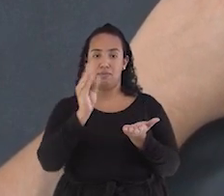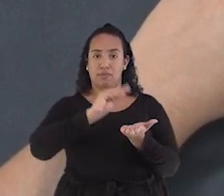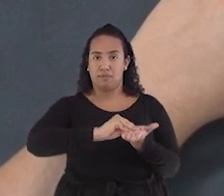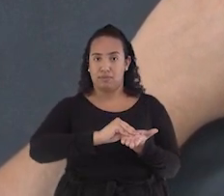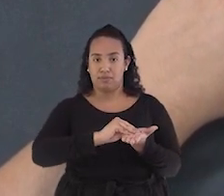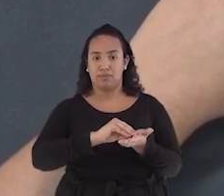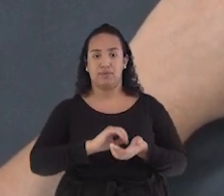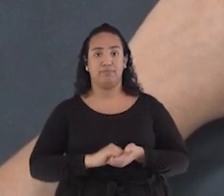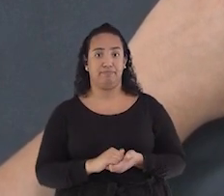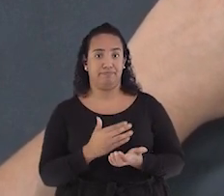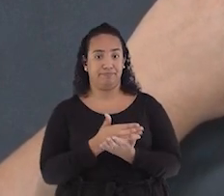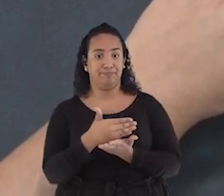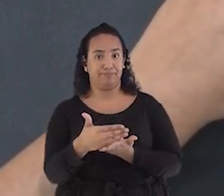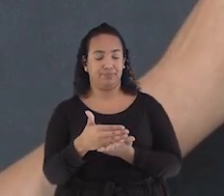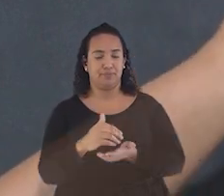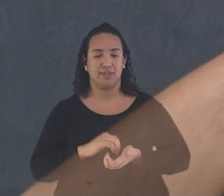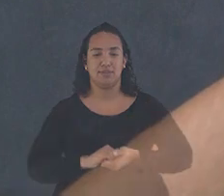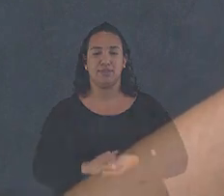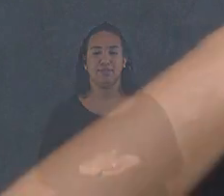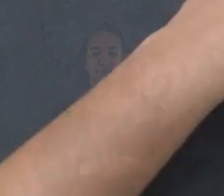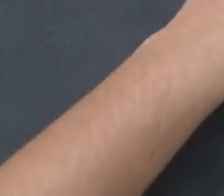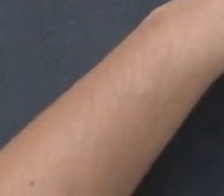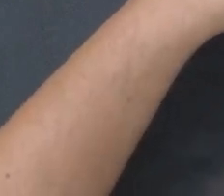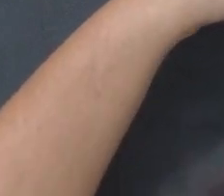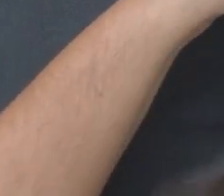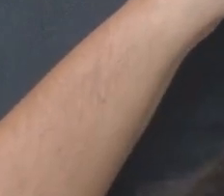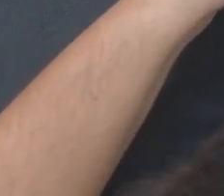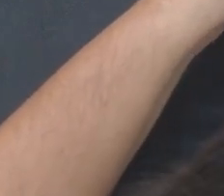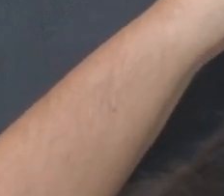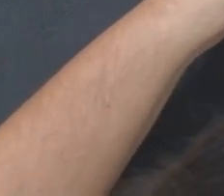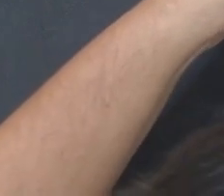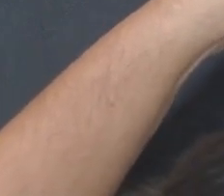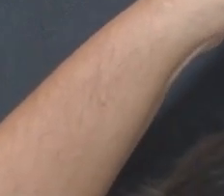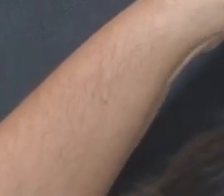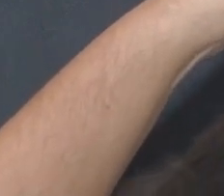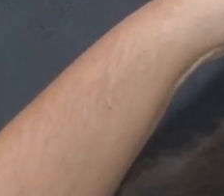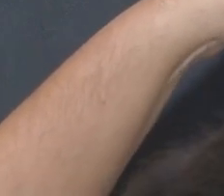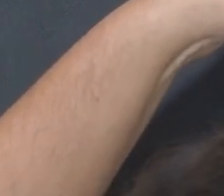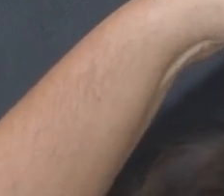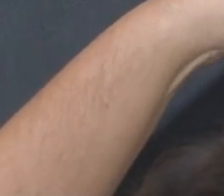em cima dos outros pedaços de papelão. Vamos lá?